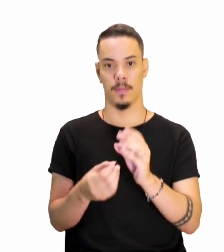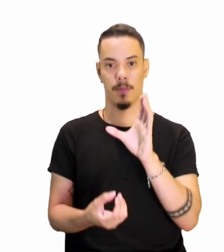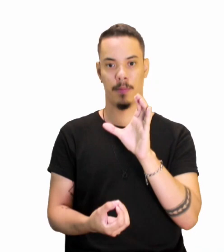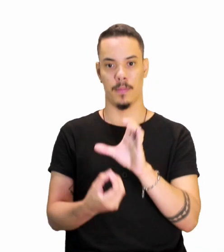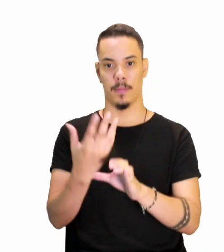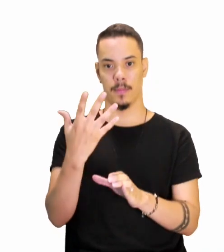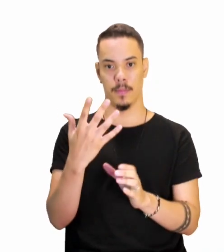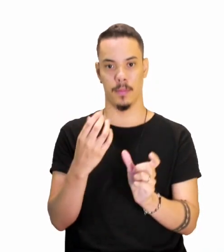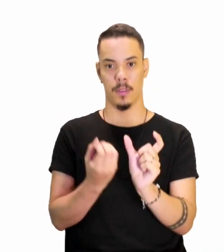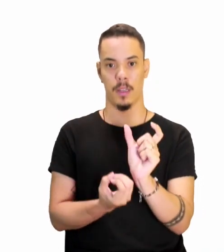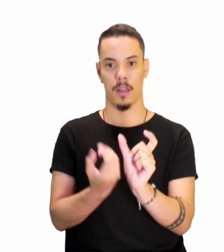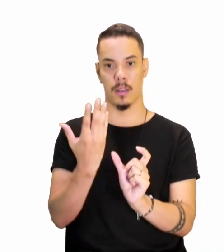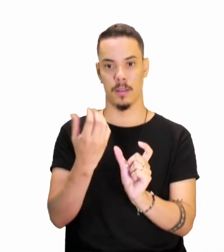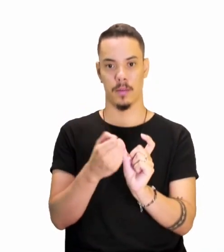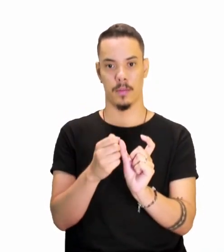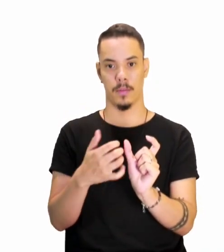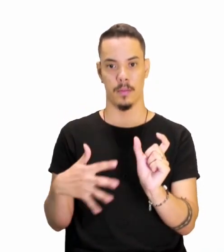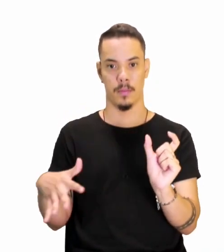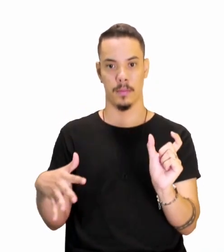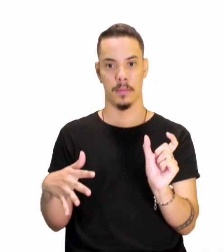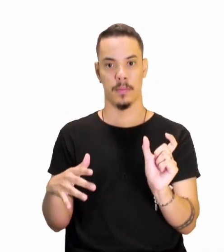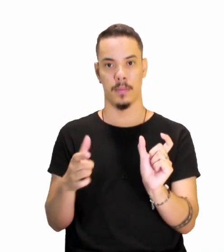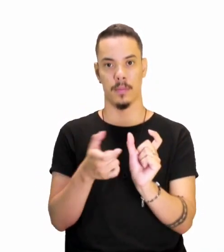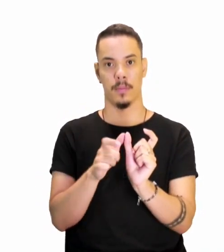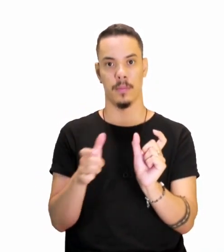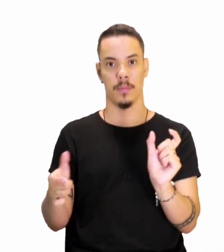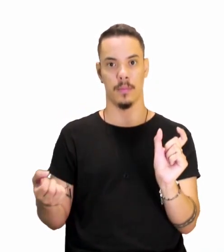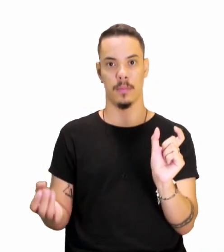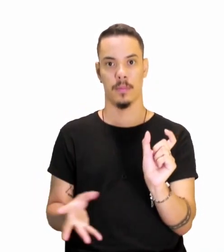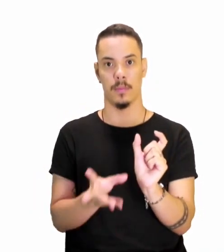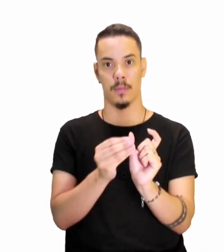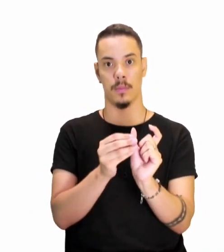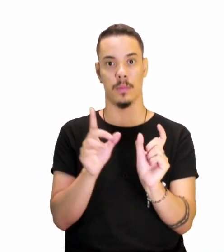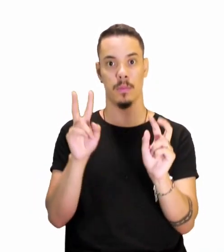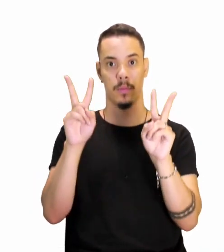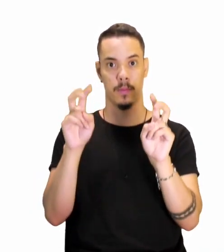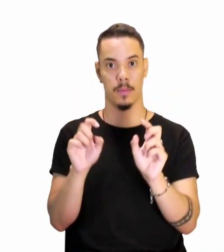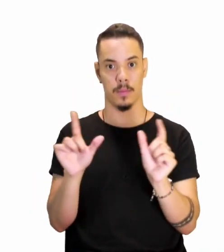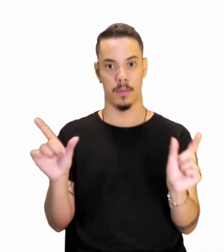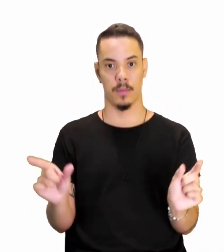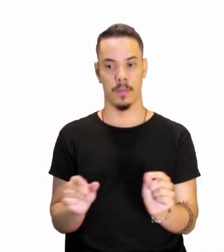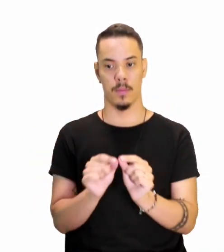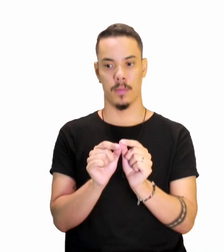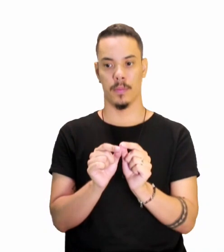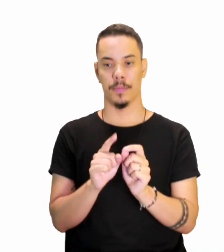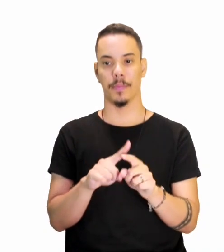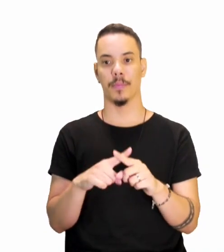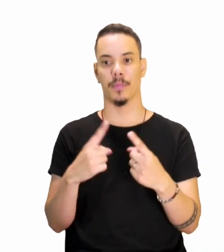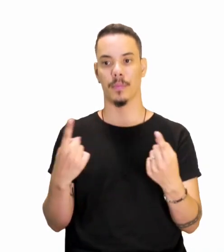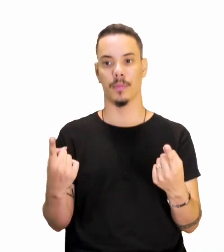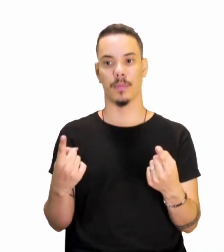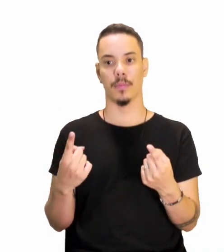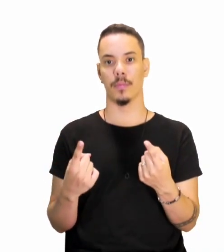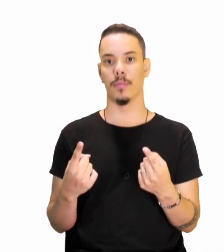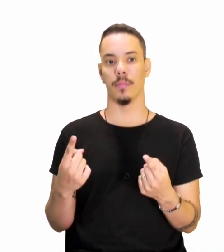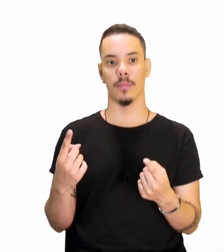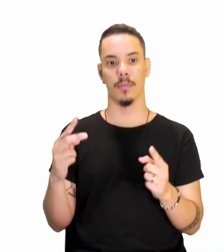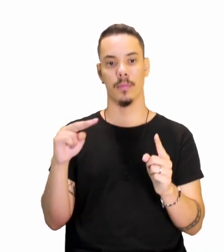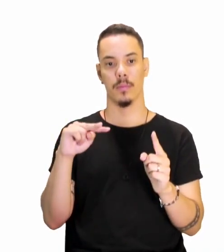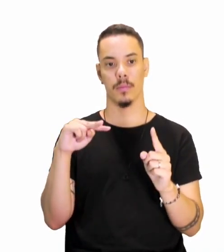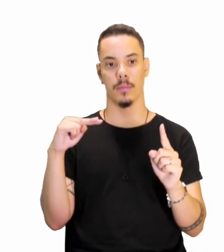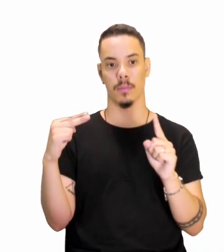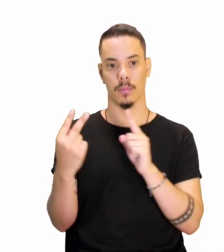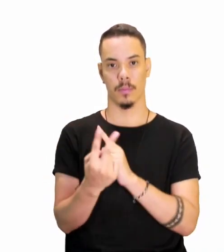primitivo, derivado. Quanto à composição, tá certo? Sob o ponto de vista